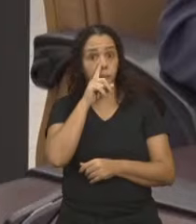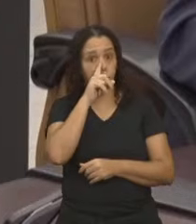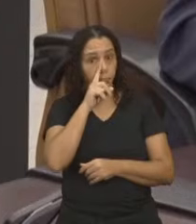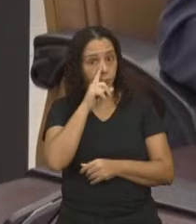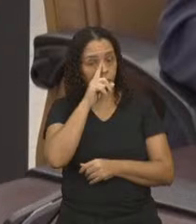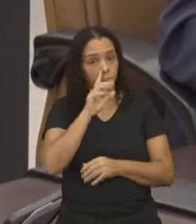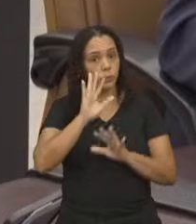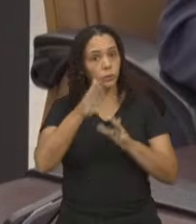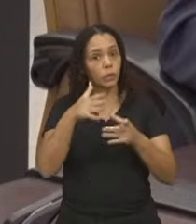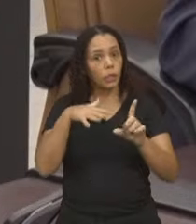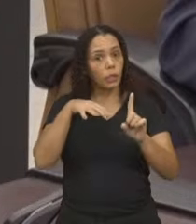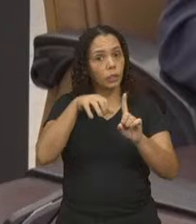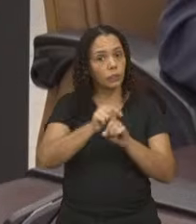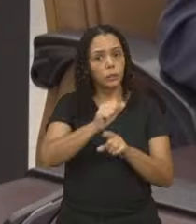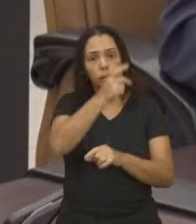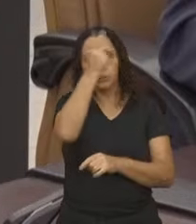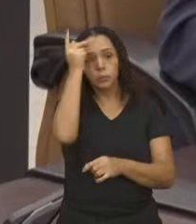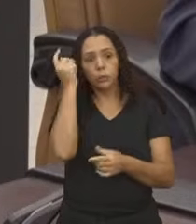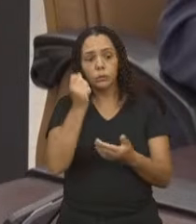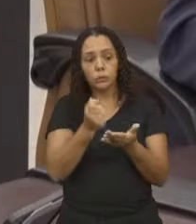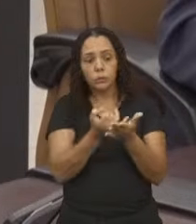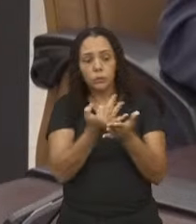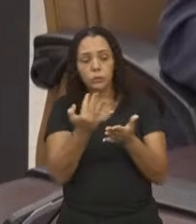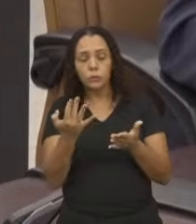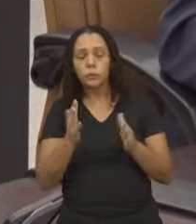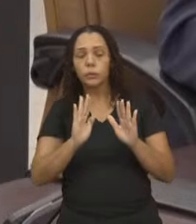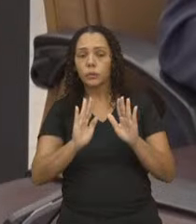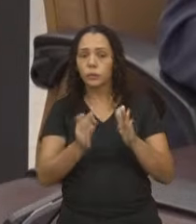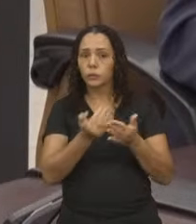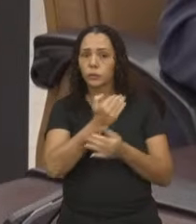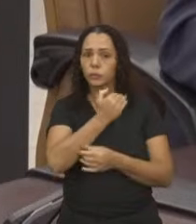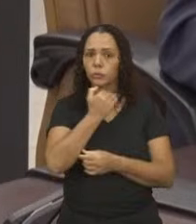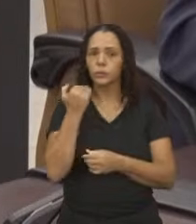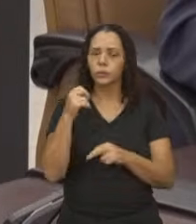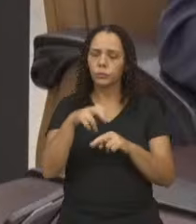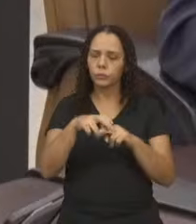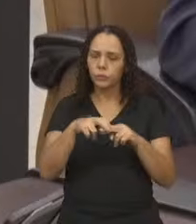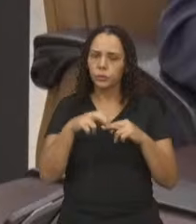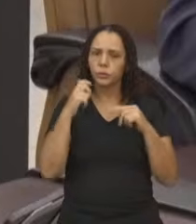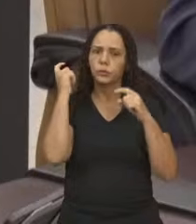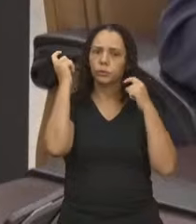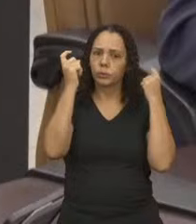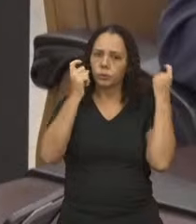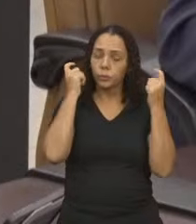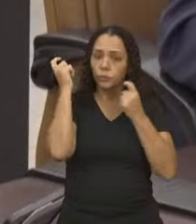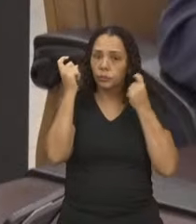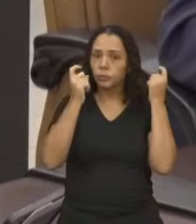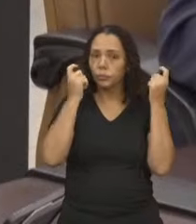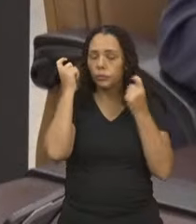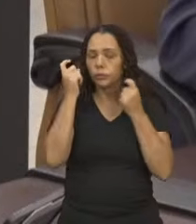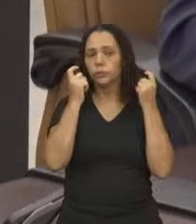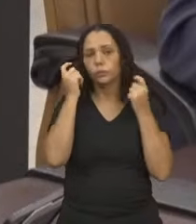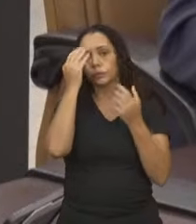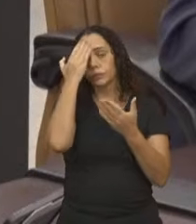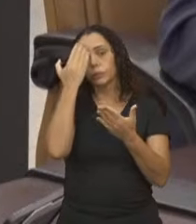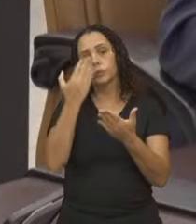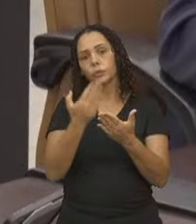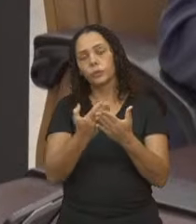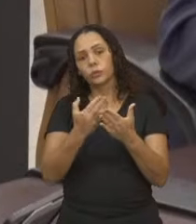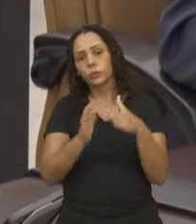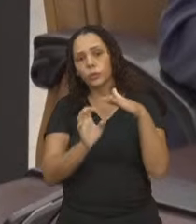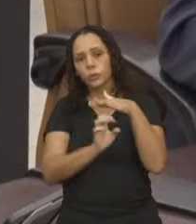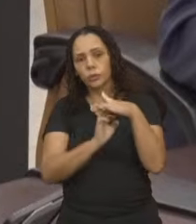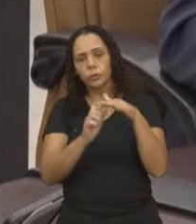aí, tirado a vida de muitas pessoas, a óbito. Então a gente fica muito preocupado com essa questão. Eu acredito que a concessão Rota das Bandeiras precisa